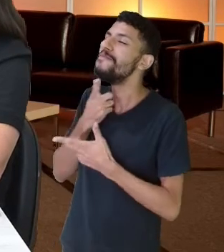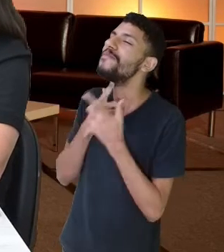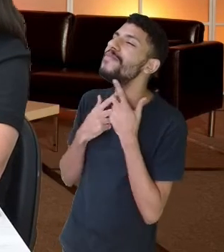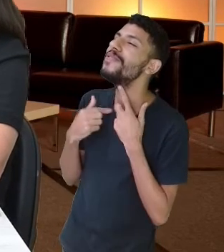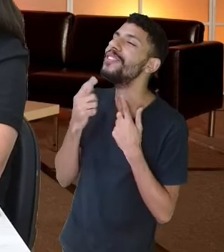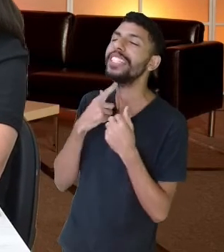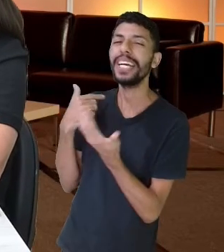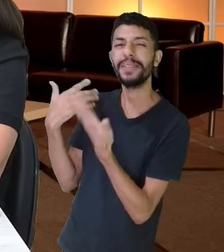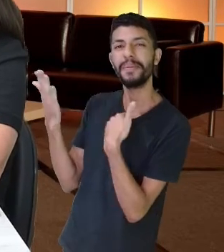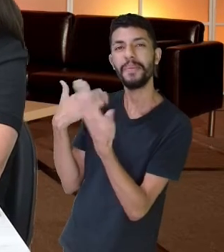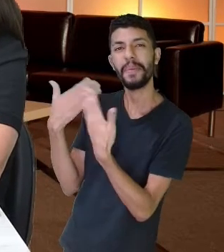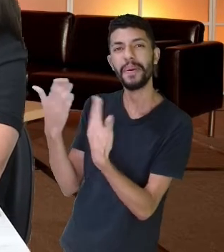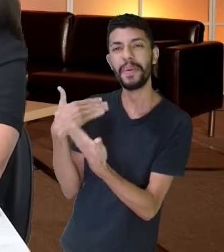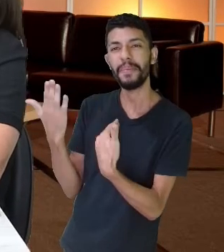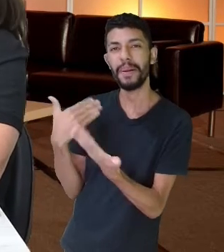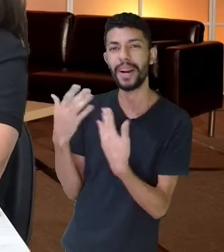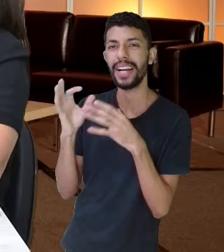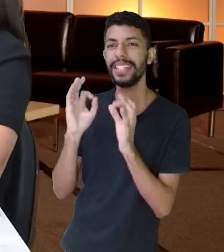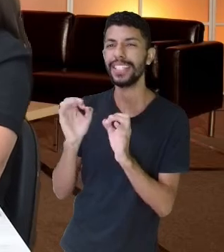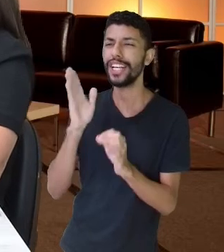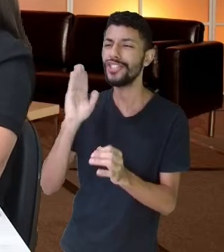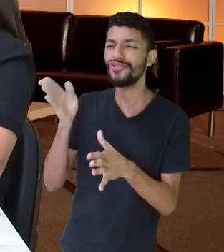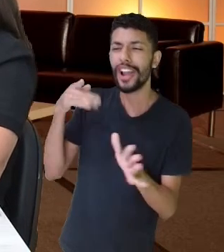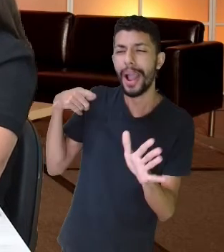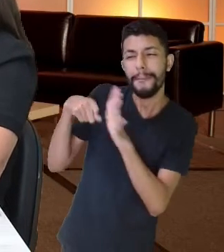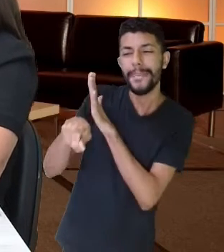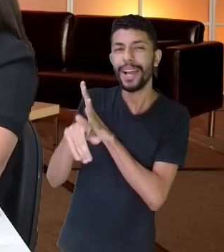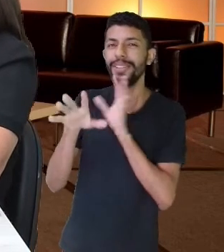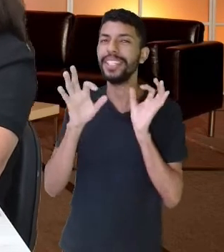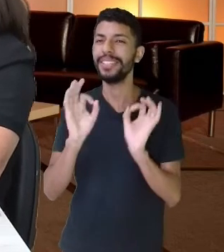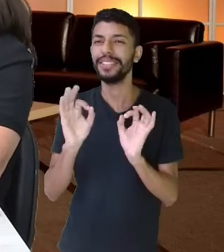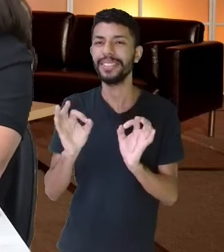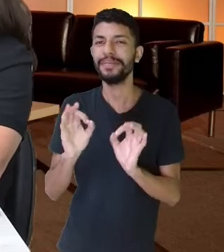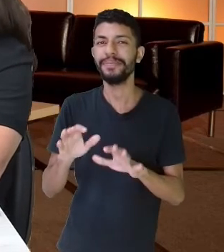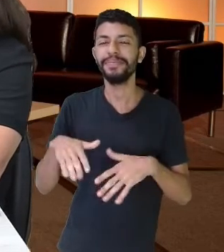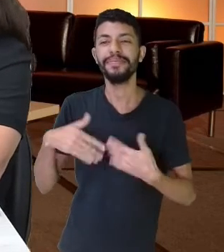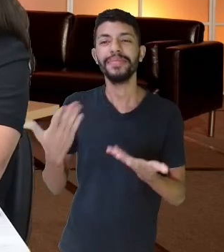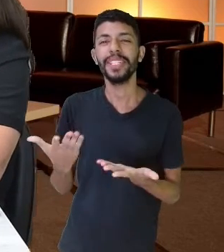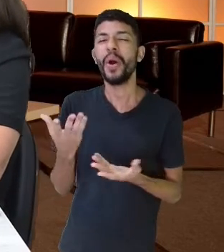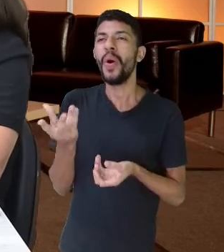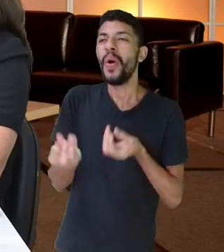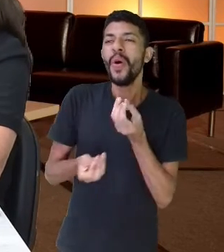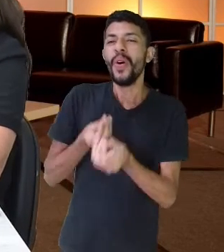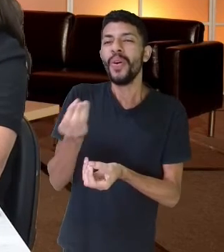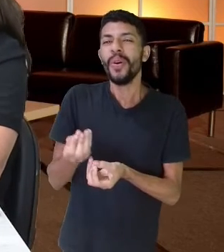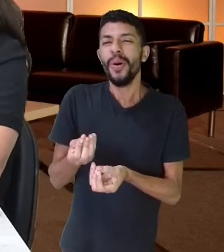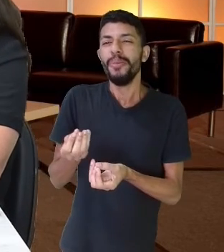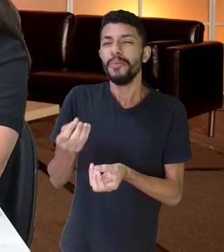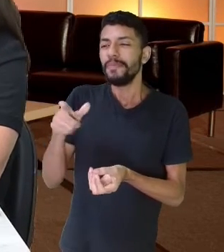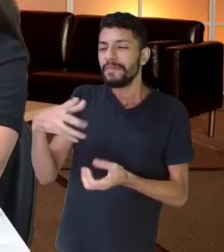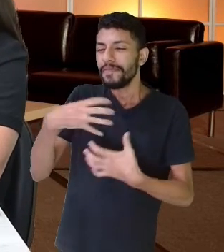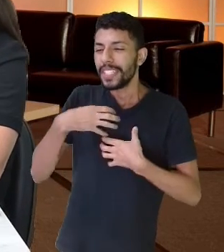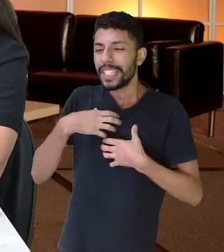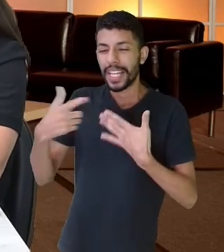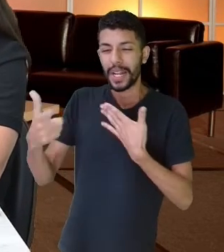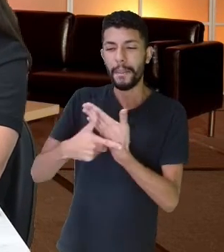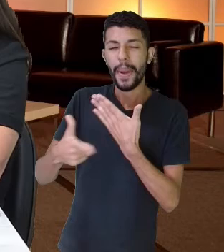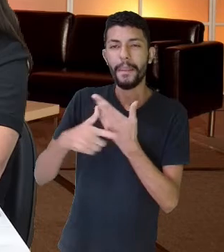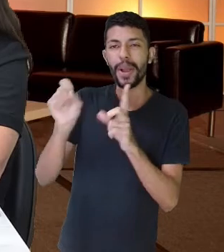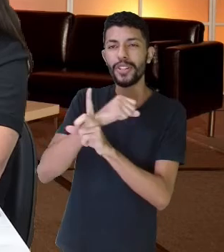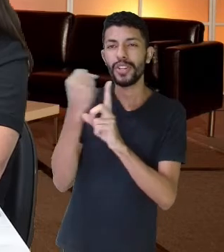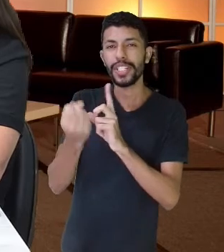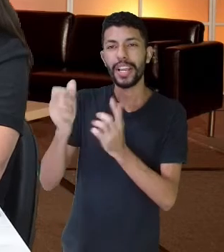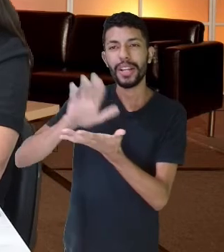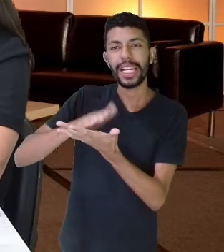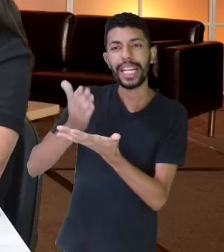de conversar com você, já fazendo uma pergunta. Como é para você atuar neste papel social